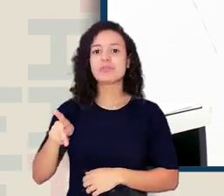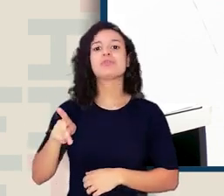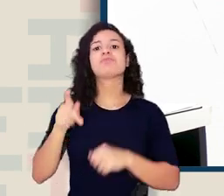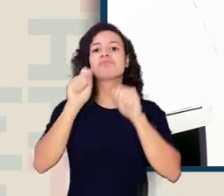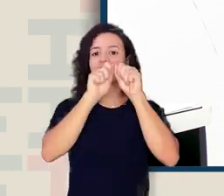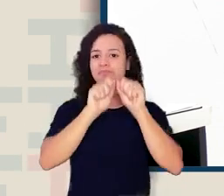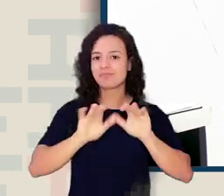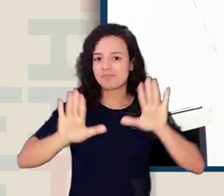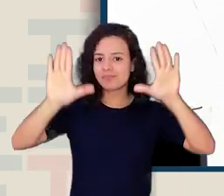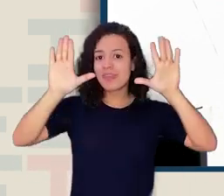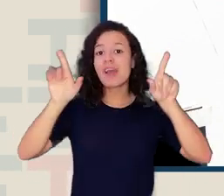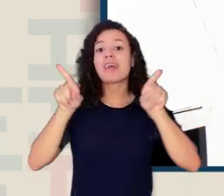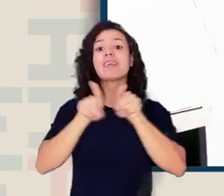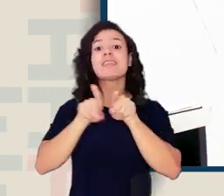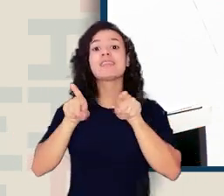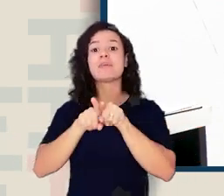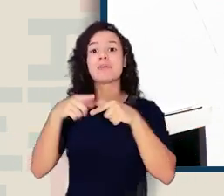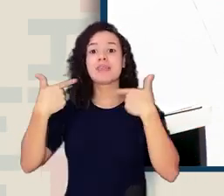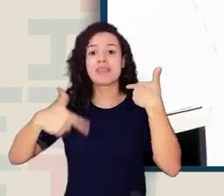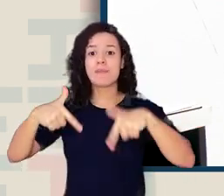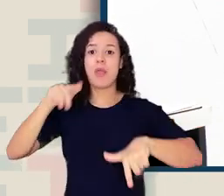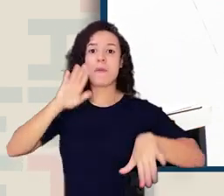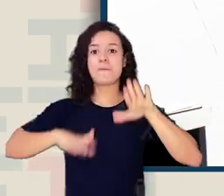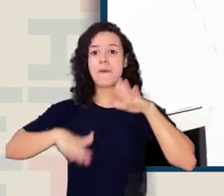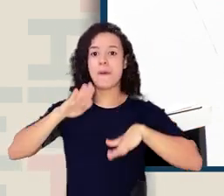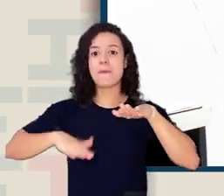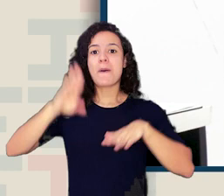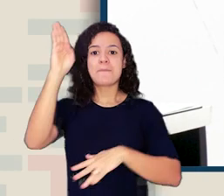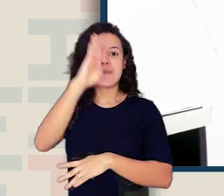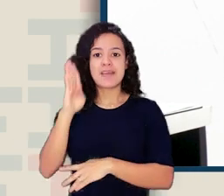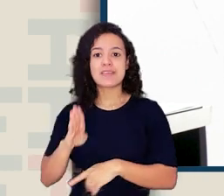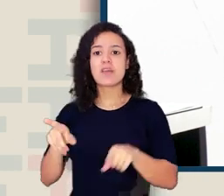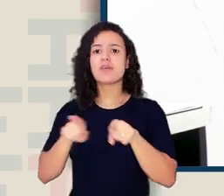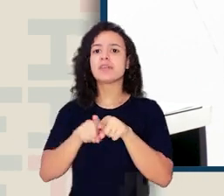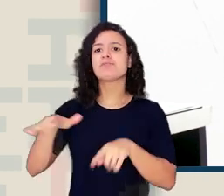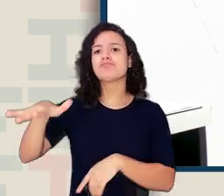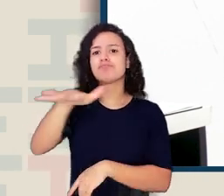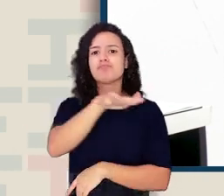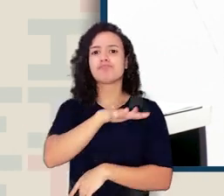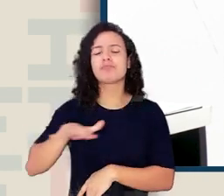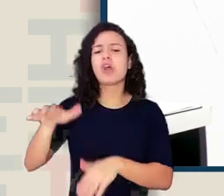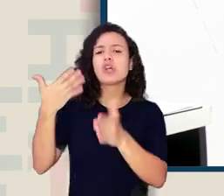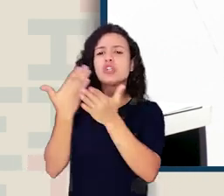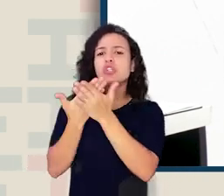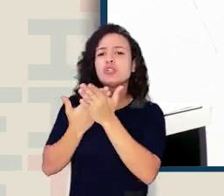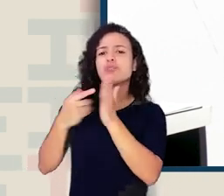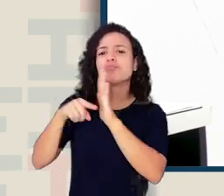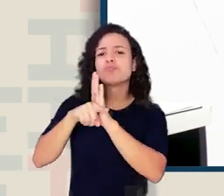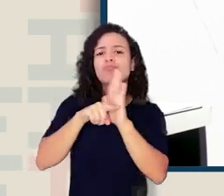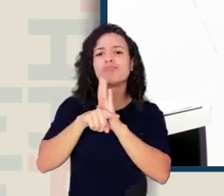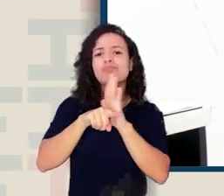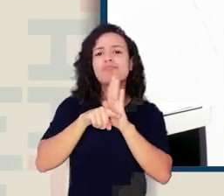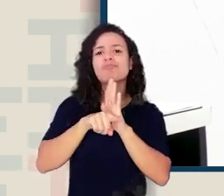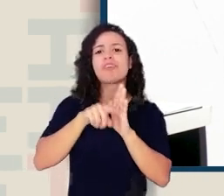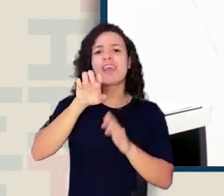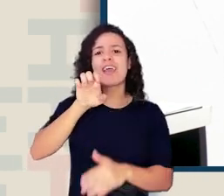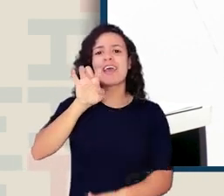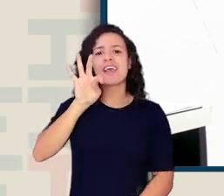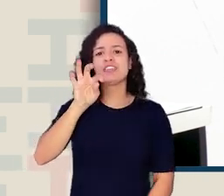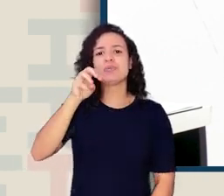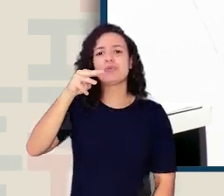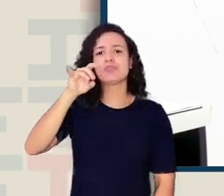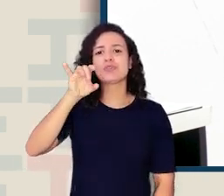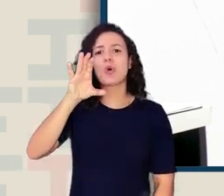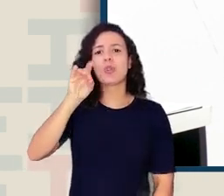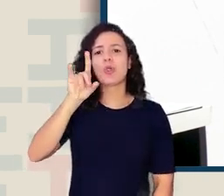da universidade e trabalho com percussão brasileira e também na área de etnomusicologia. Através